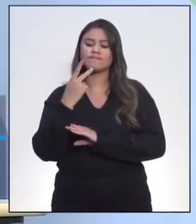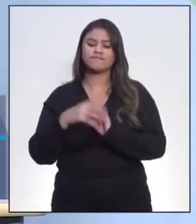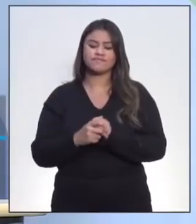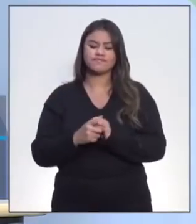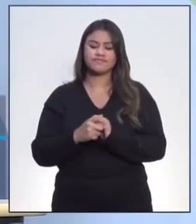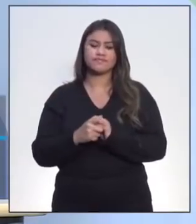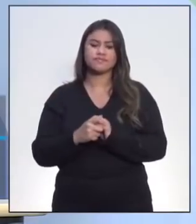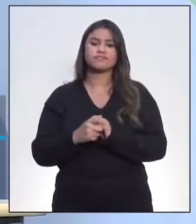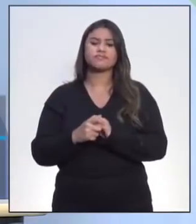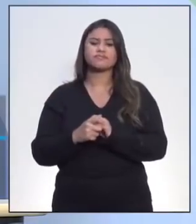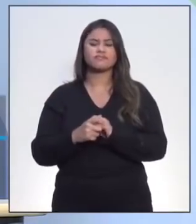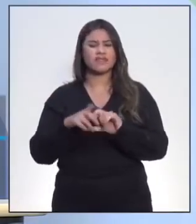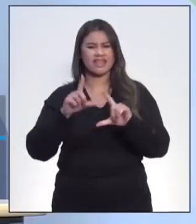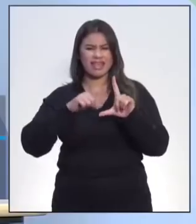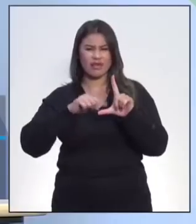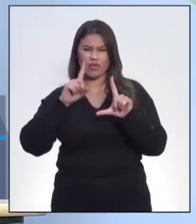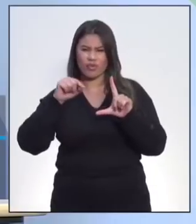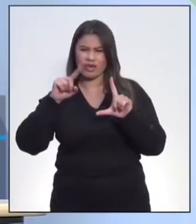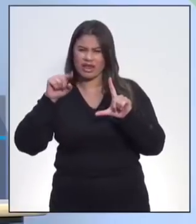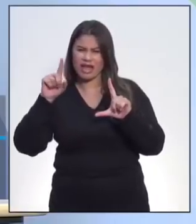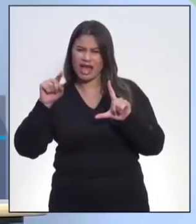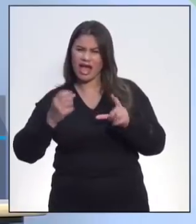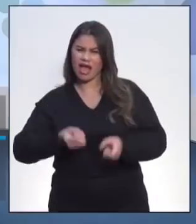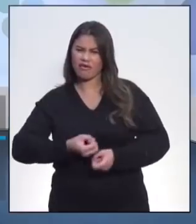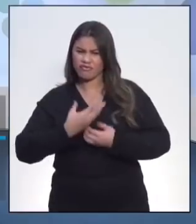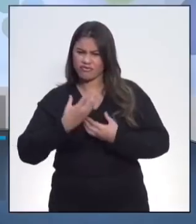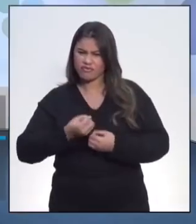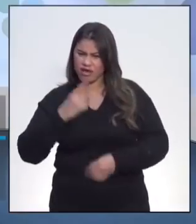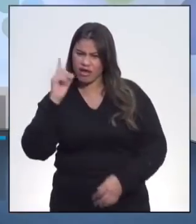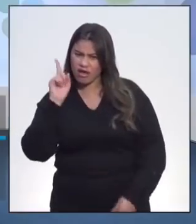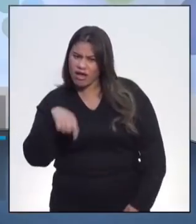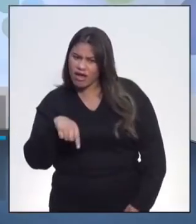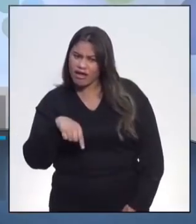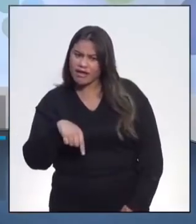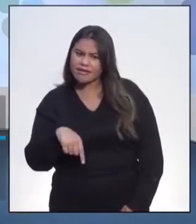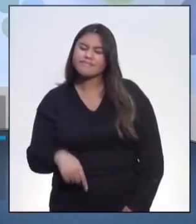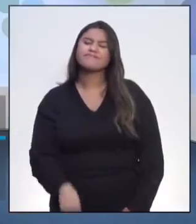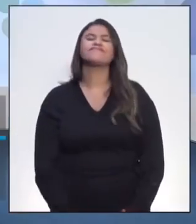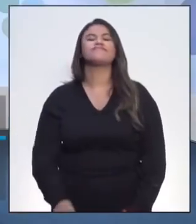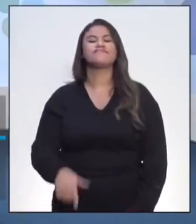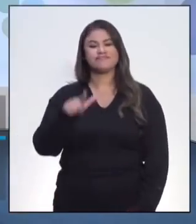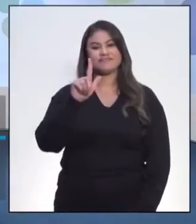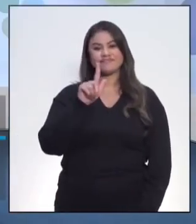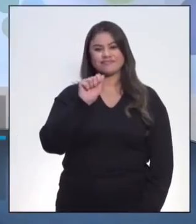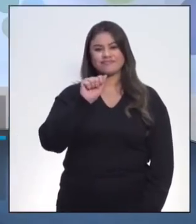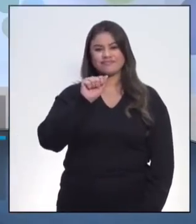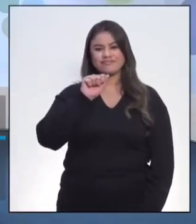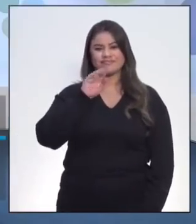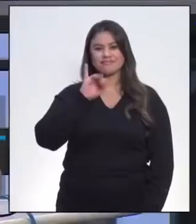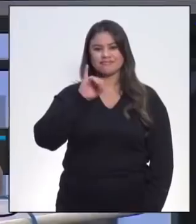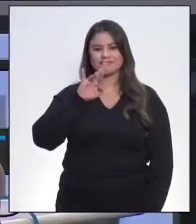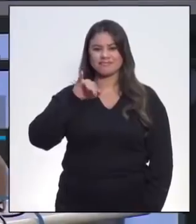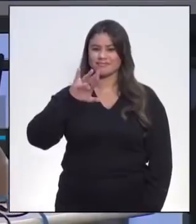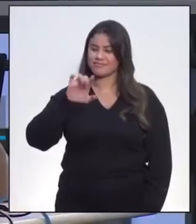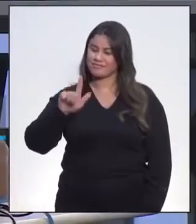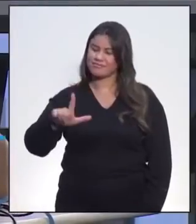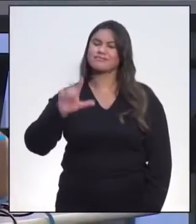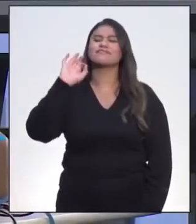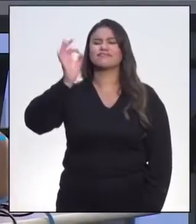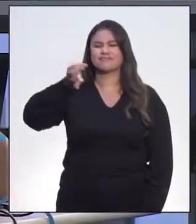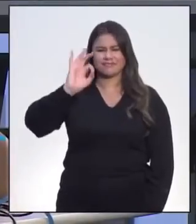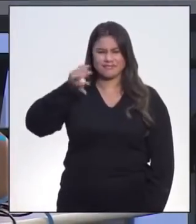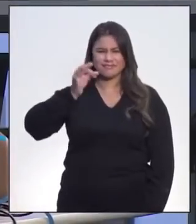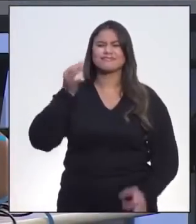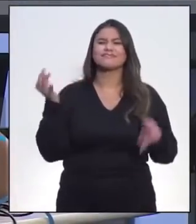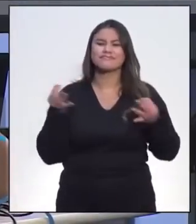já pergunta, é um gráfico informativo? Gabriel? É, Gabriel da Silva. Perfeito, Gabriel. A ideia é